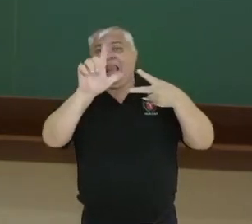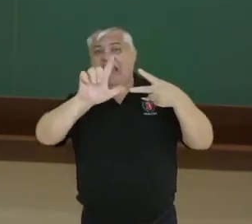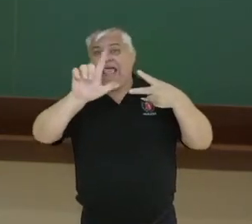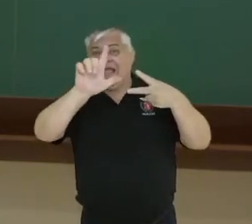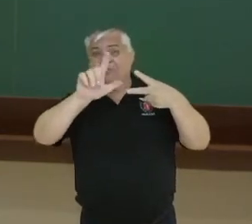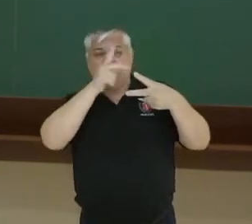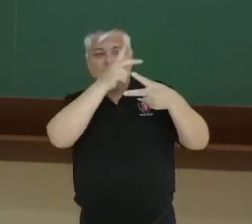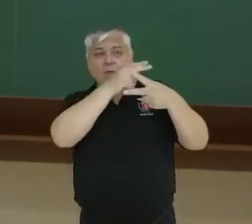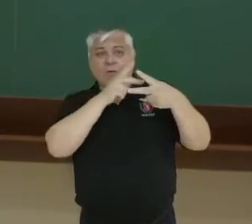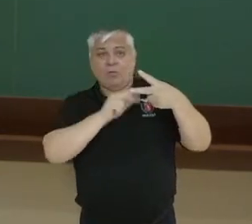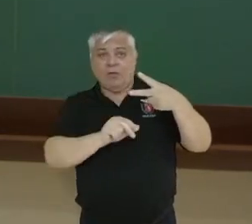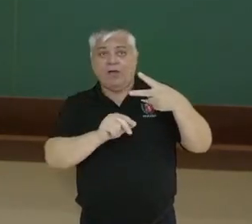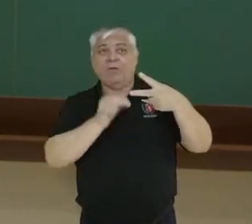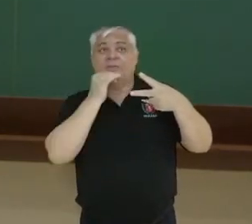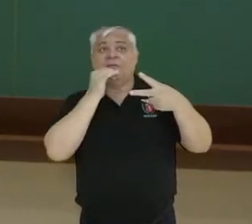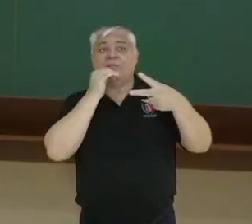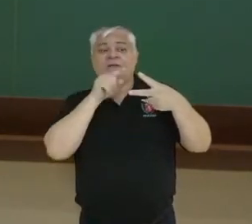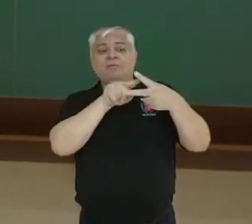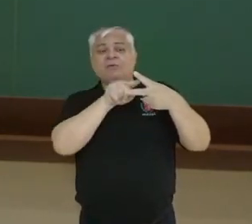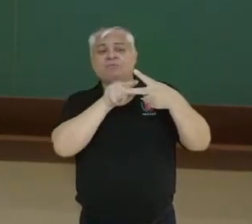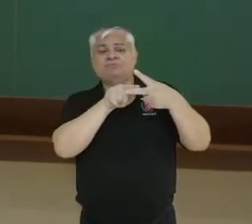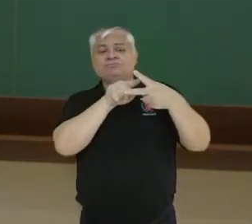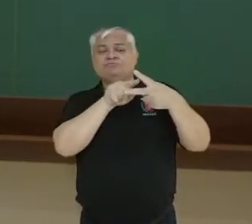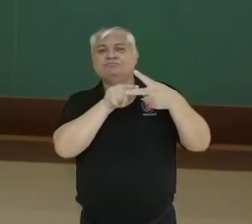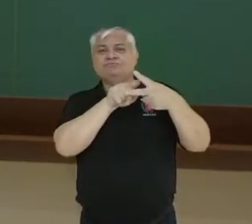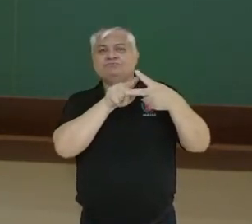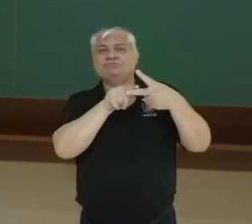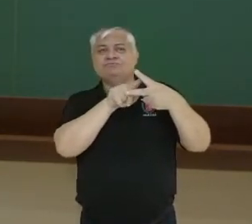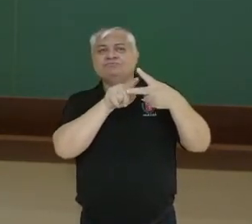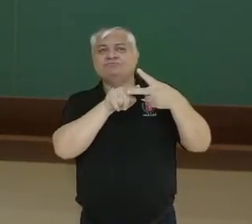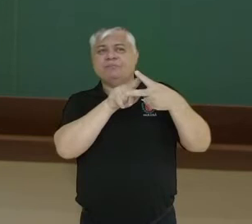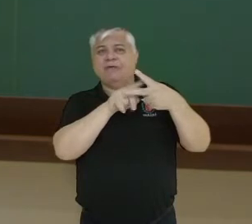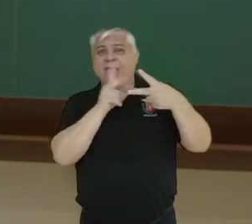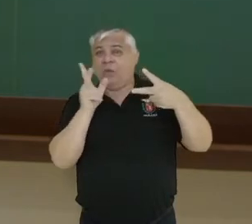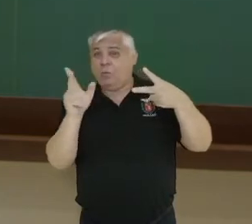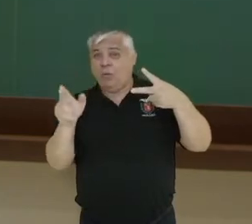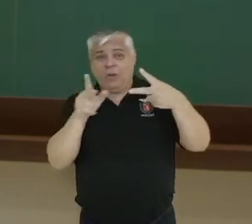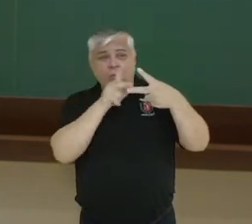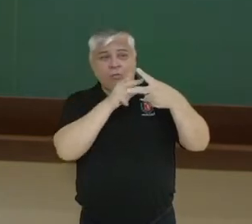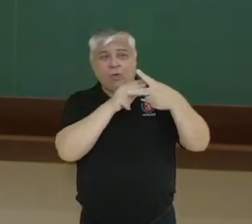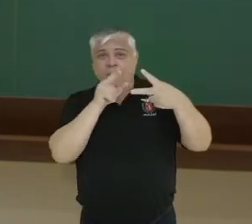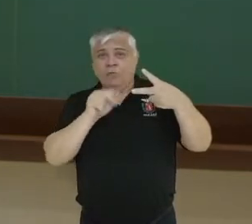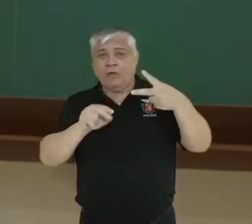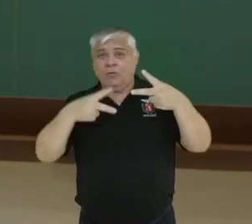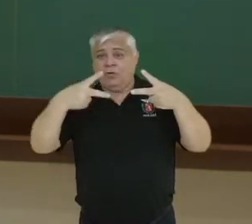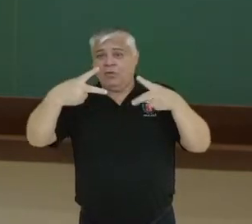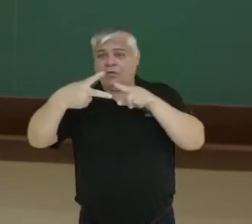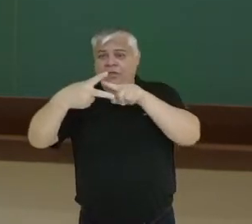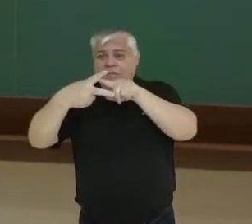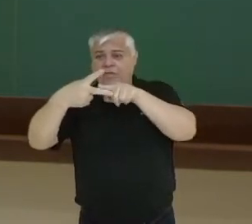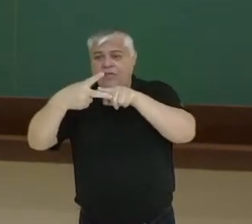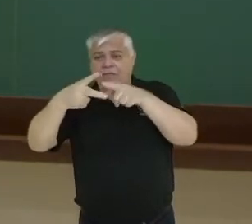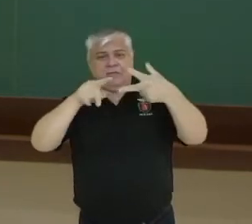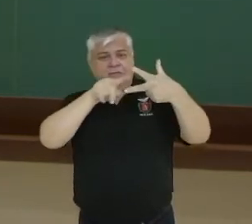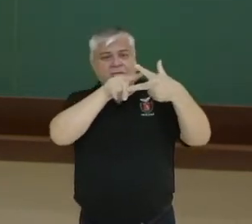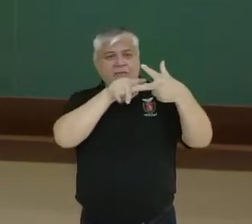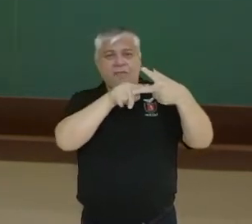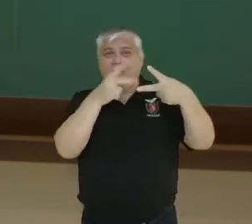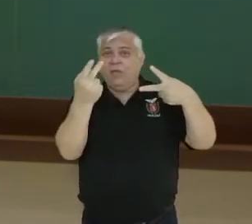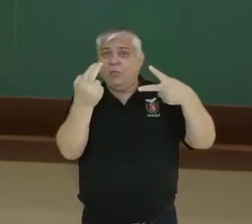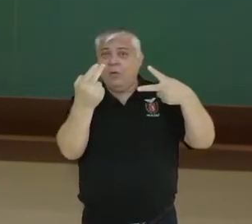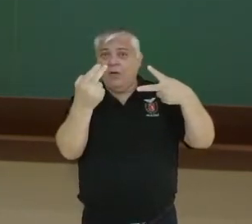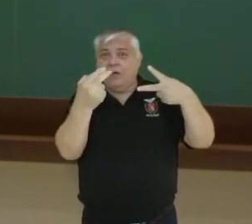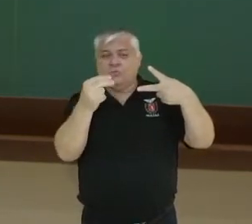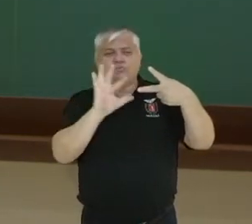entre eles, olha aqui, ó, no caso o ângulo A aqui, ó, for congruente, tiver a mesma medida, for igual, todo